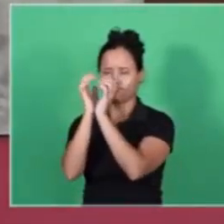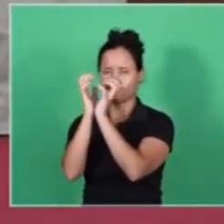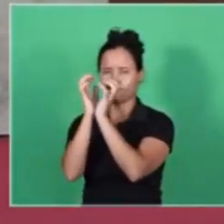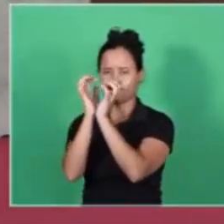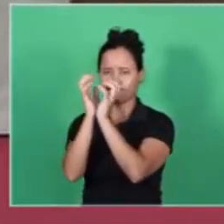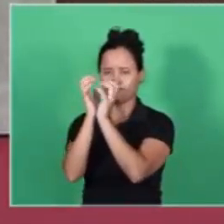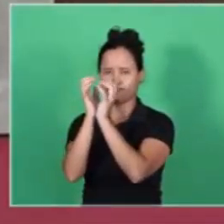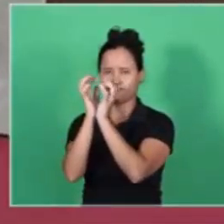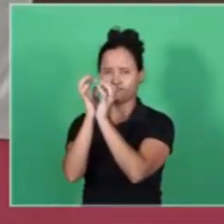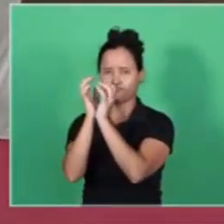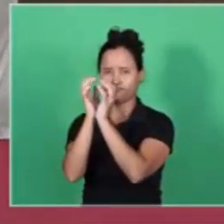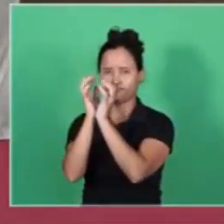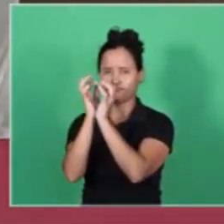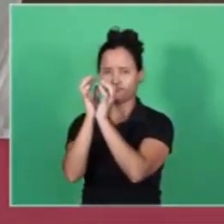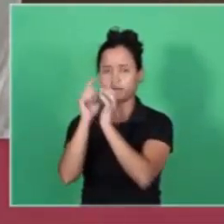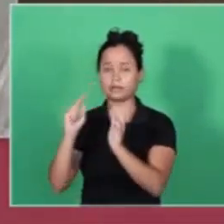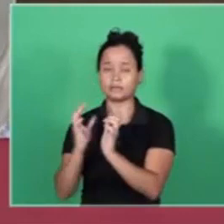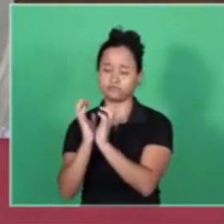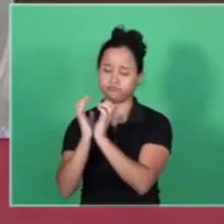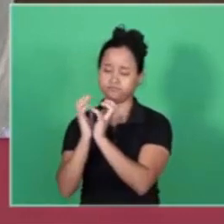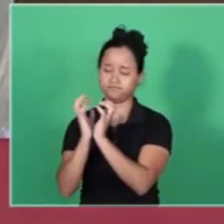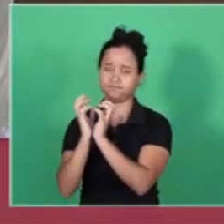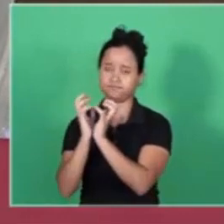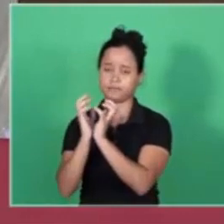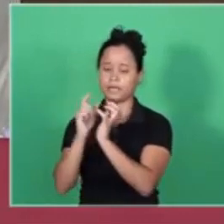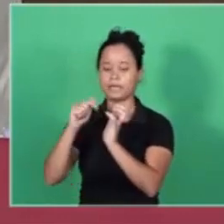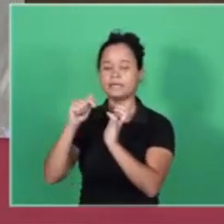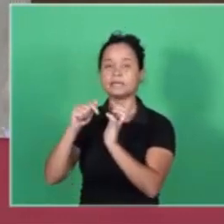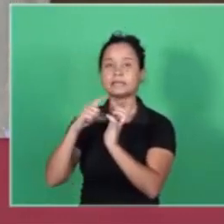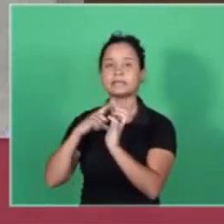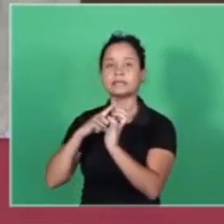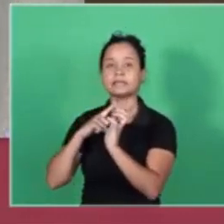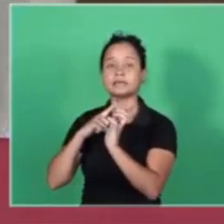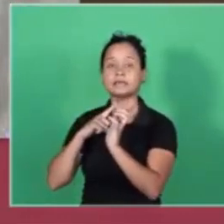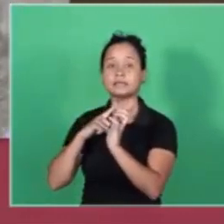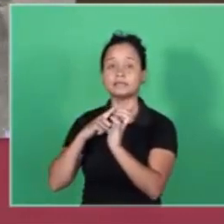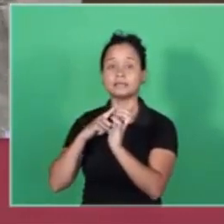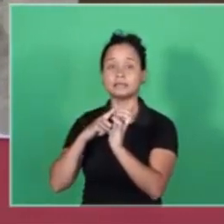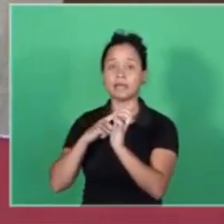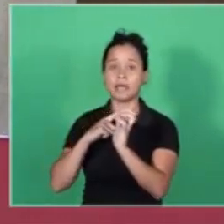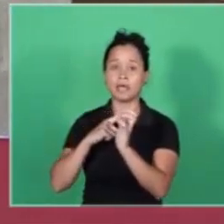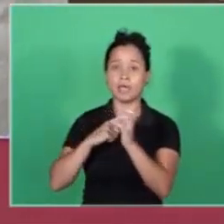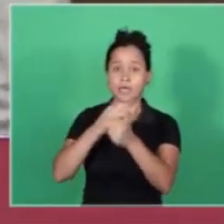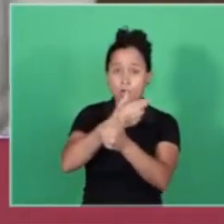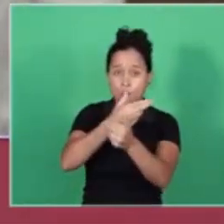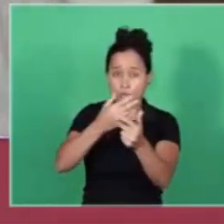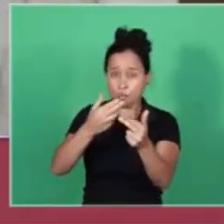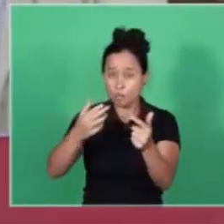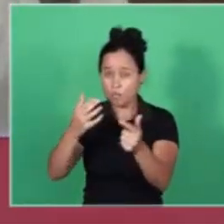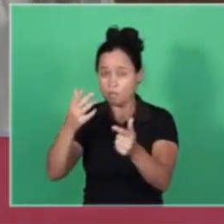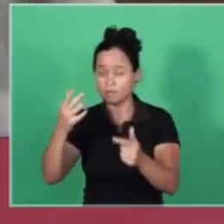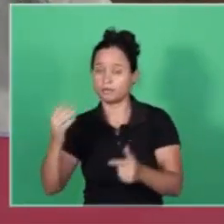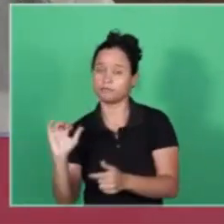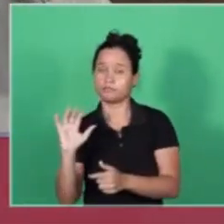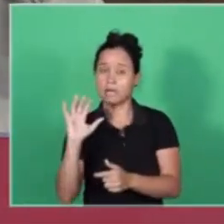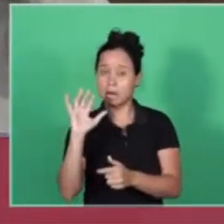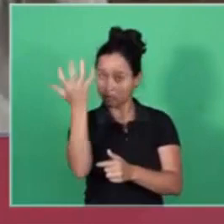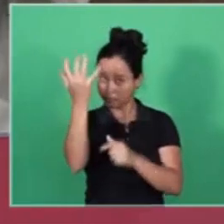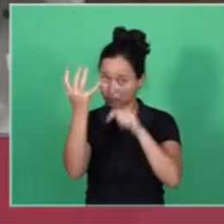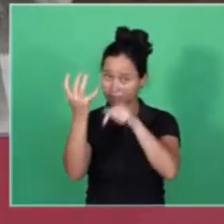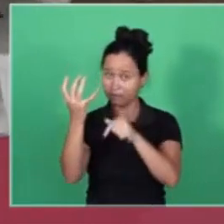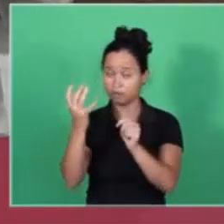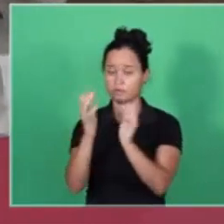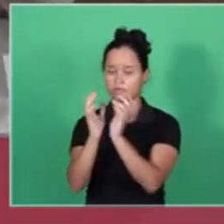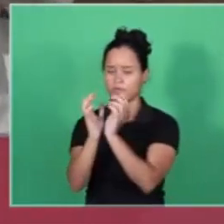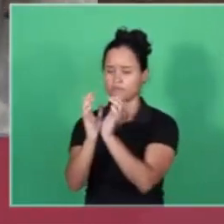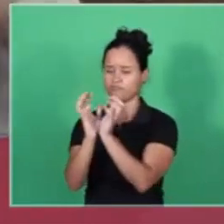uma série de elementos, de sinapses que ocorrem através dos neurônios.